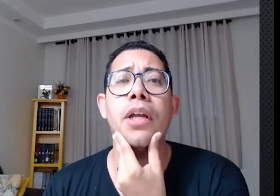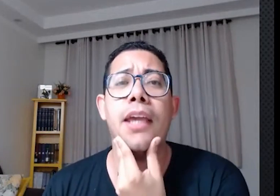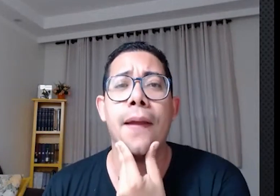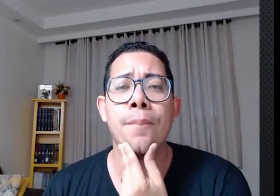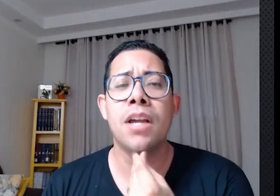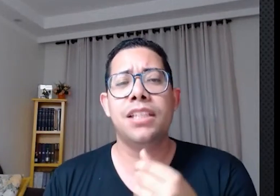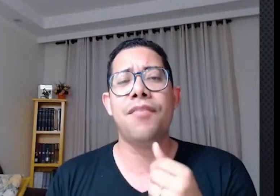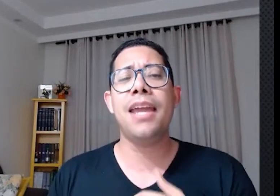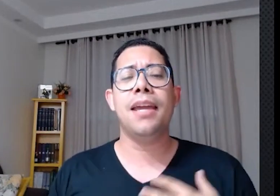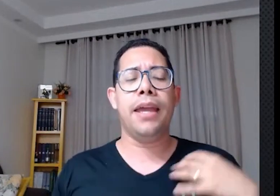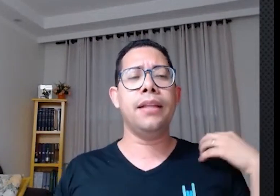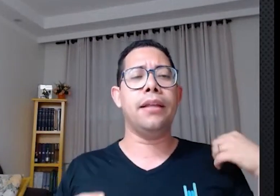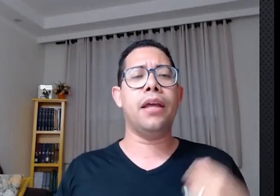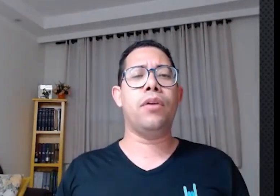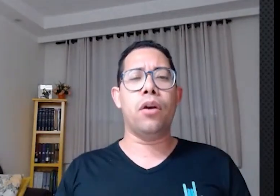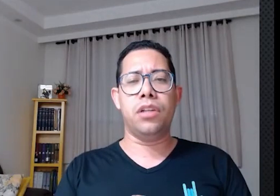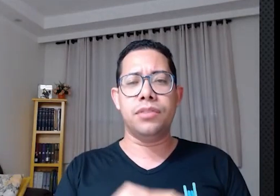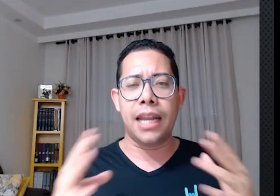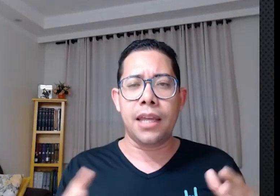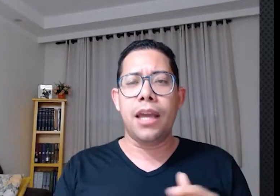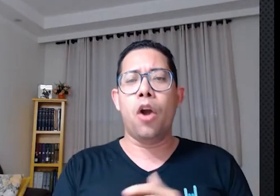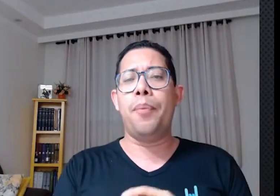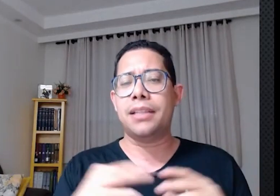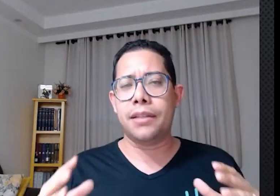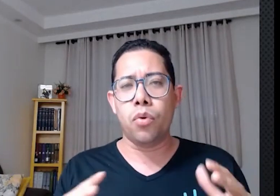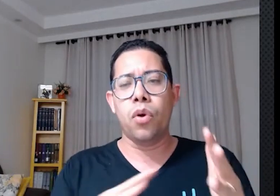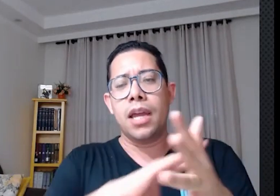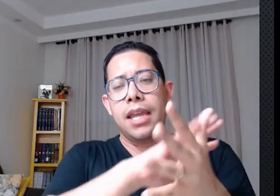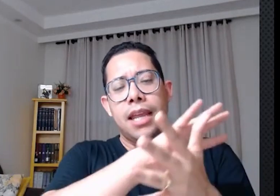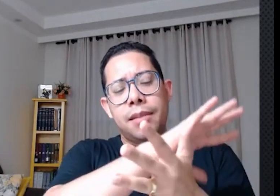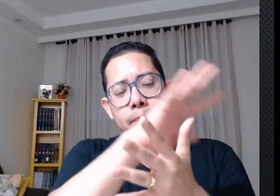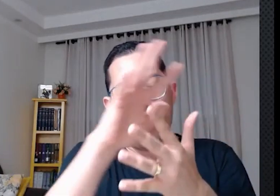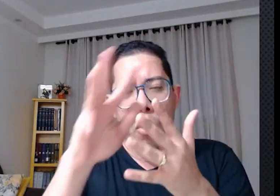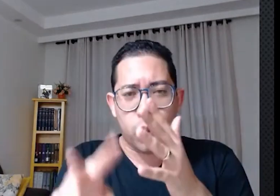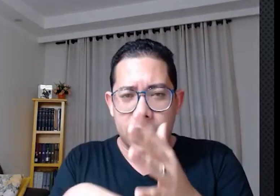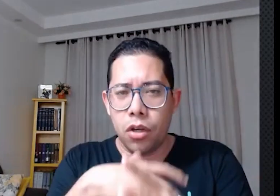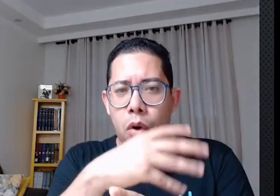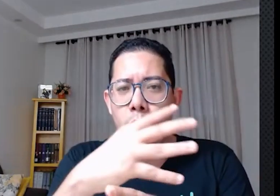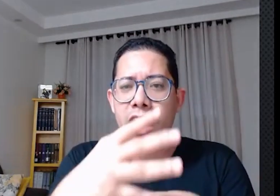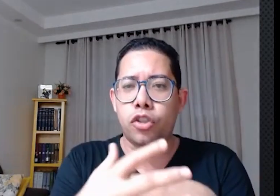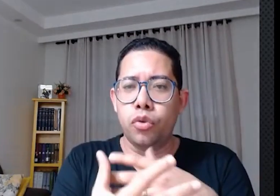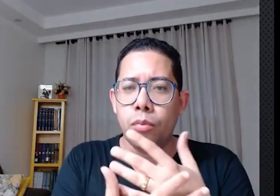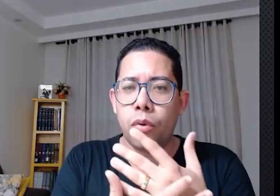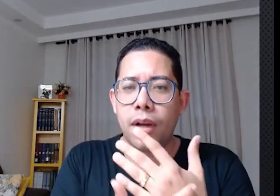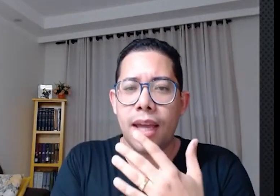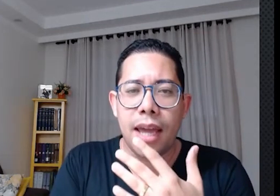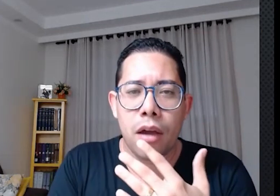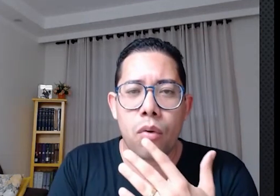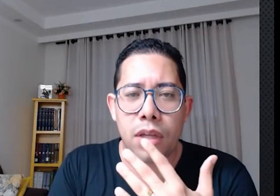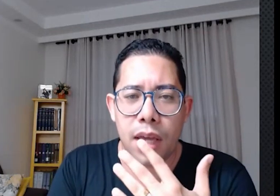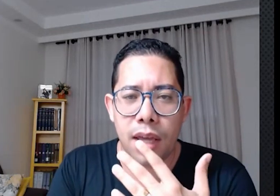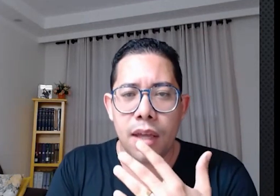Pentateuco. Por quê? Você vai entendendo o que é os livros da lei, é o Pentateuco. E nesse ponto aqui, ó, o resumo